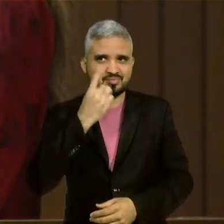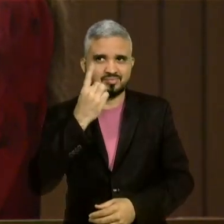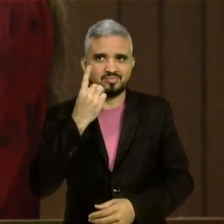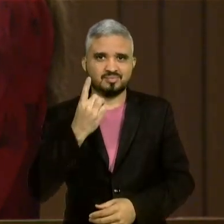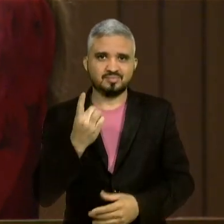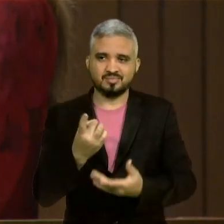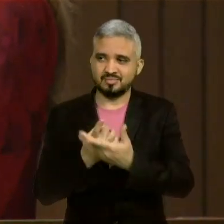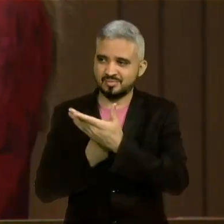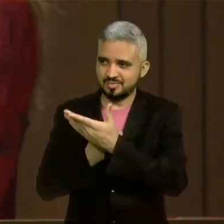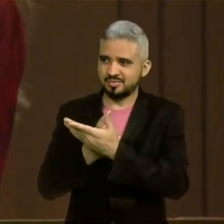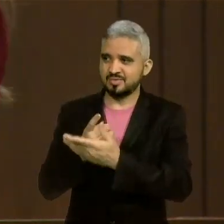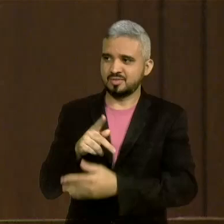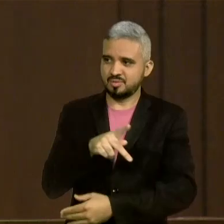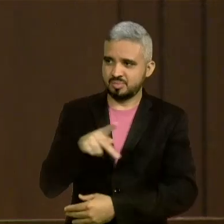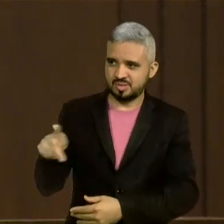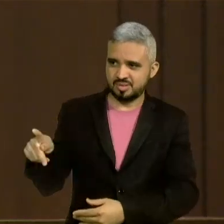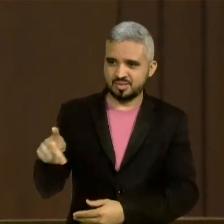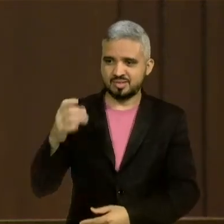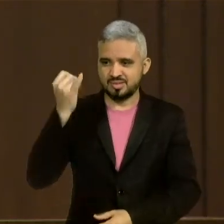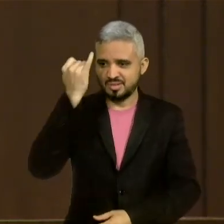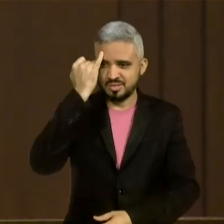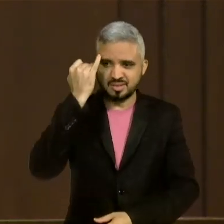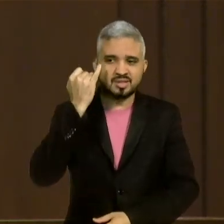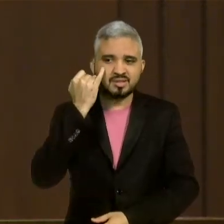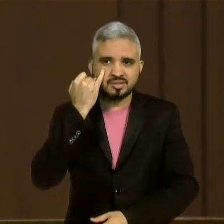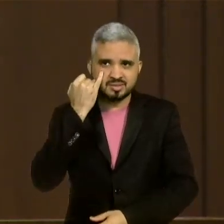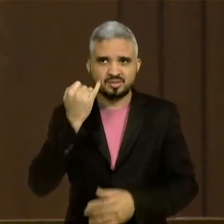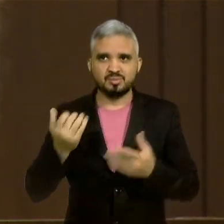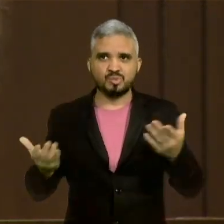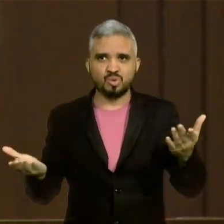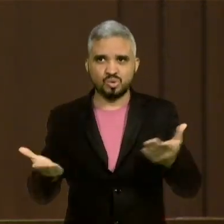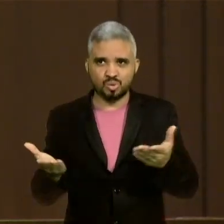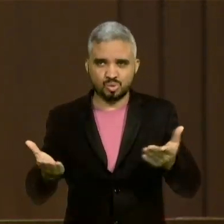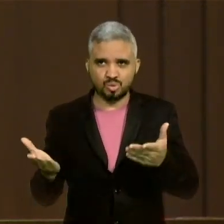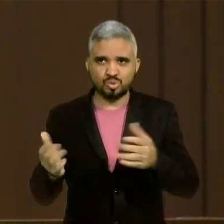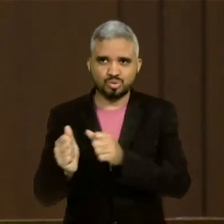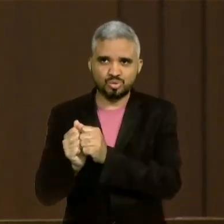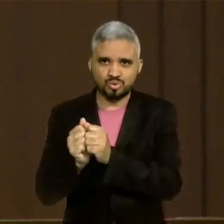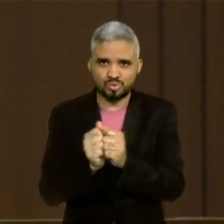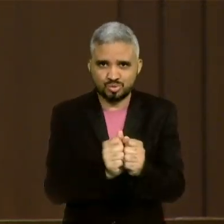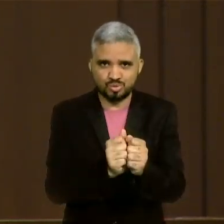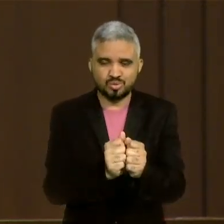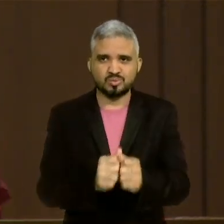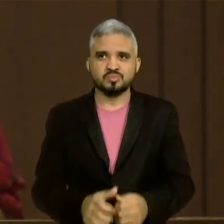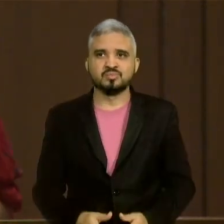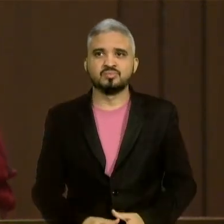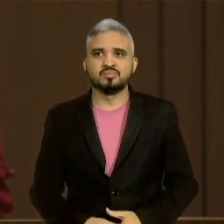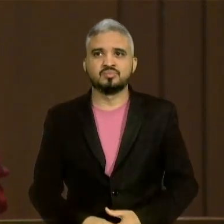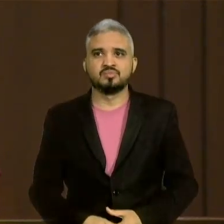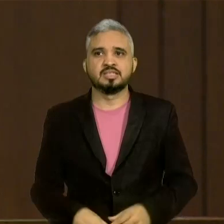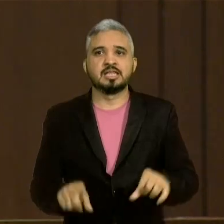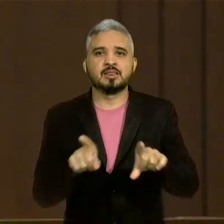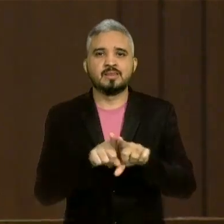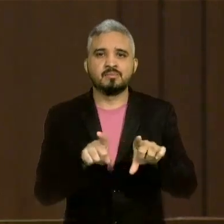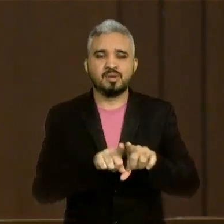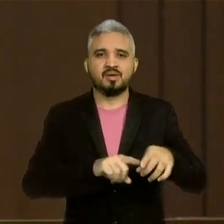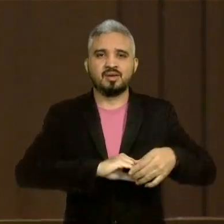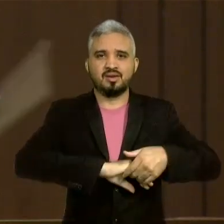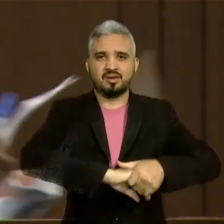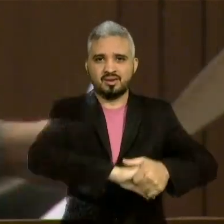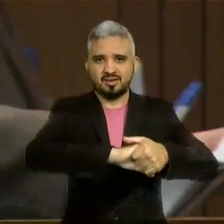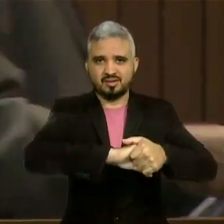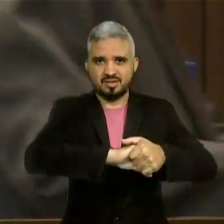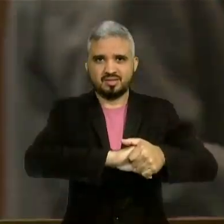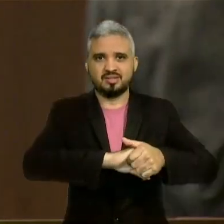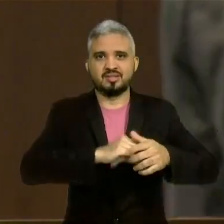nossa presidente, Iracema, que hoje está aqui com a gente. Queria cumprimentar toda a imprensa, todos que nos